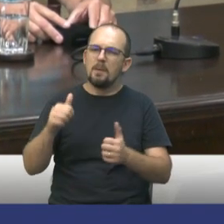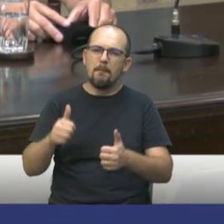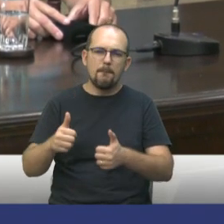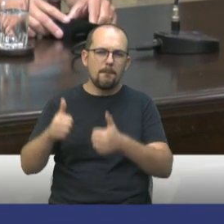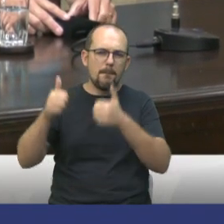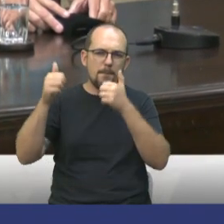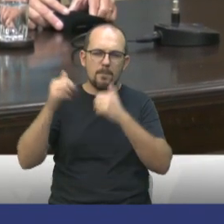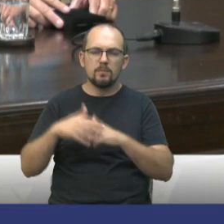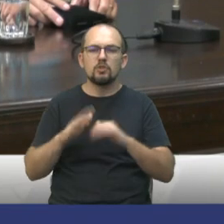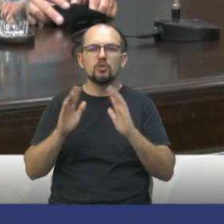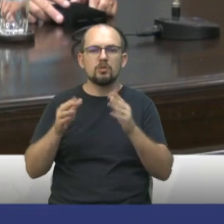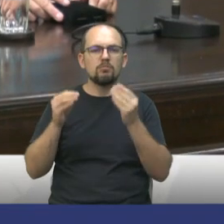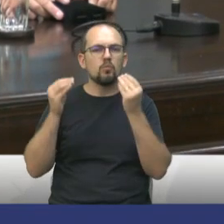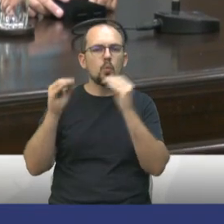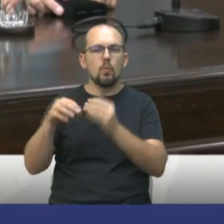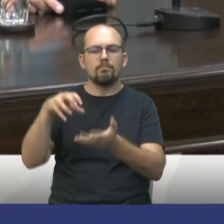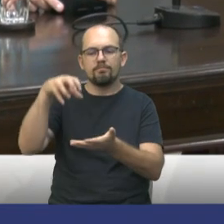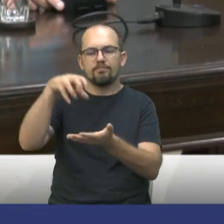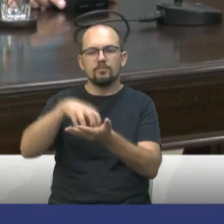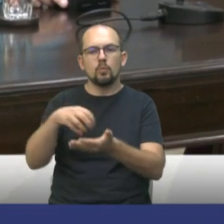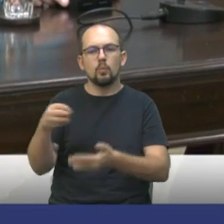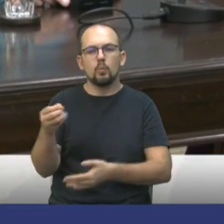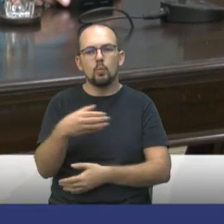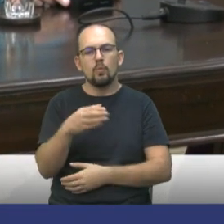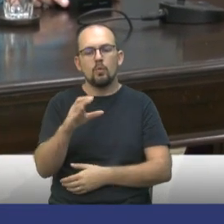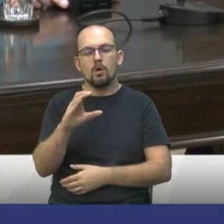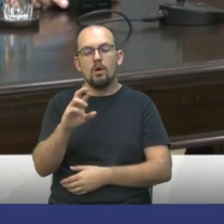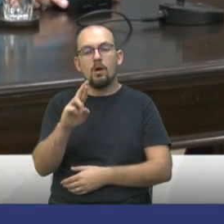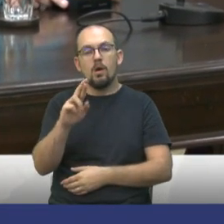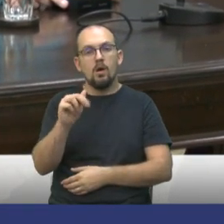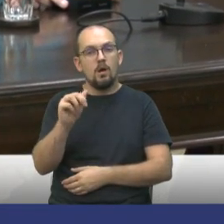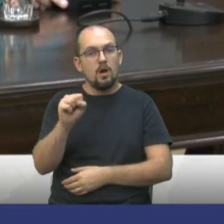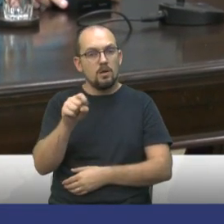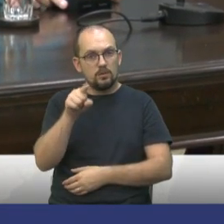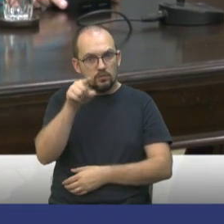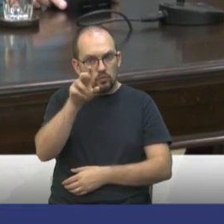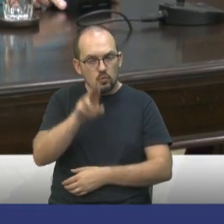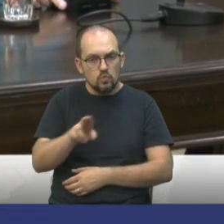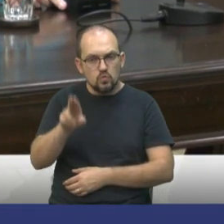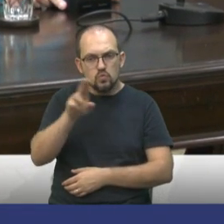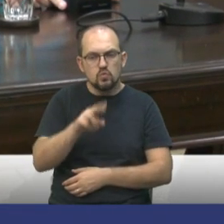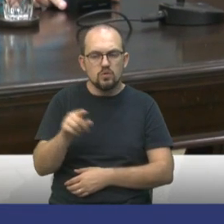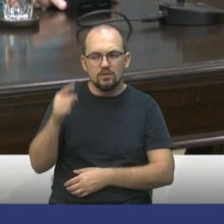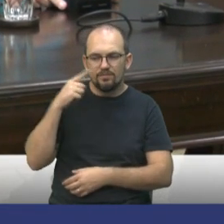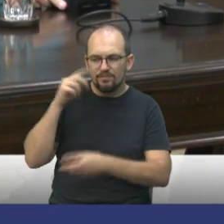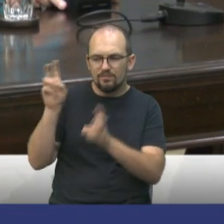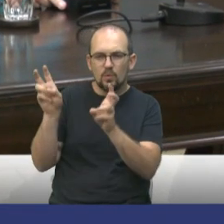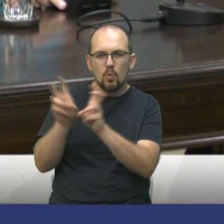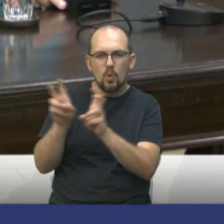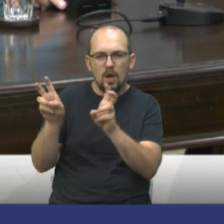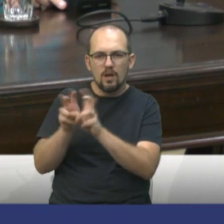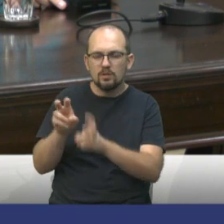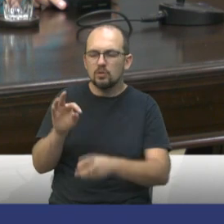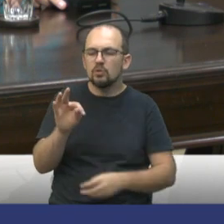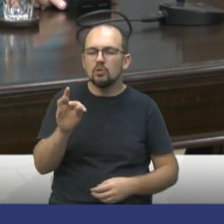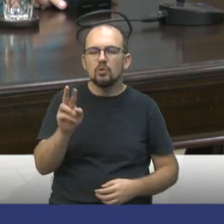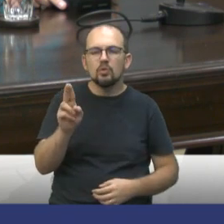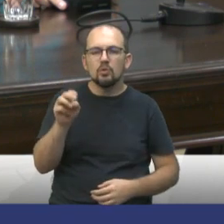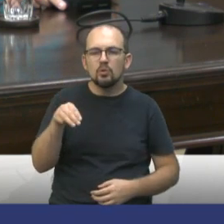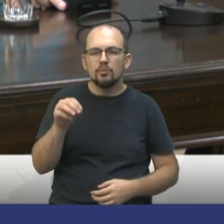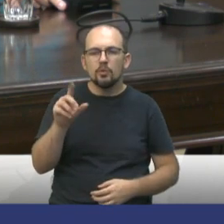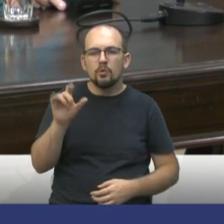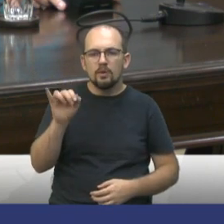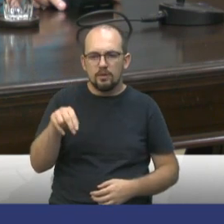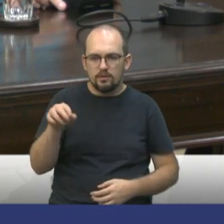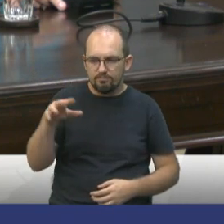Foi instalado um CRAS ali agora, e você ali, utilizando ali aquela quadra do Tumulim ali,